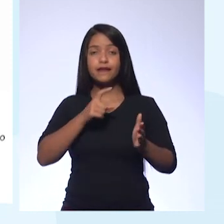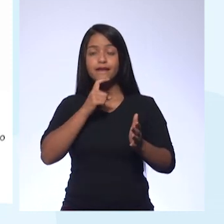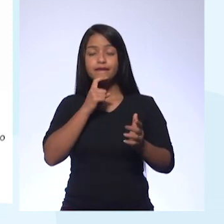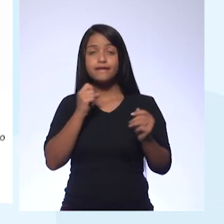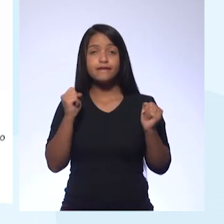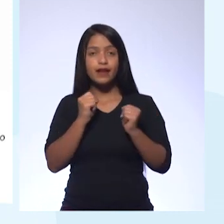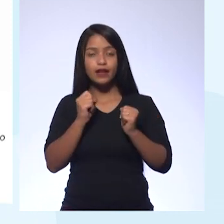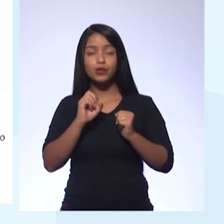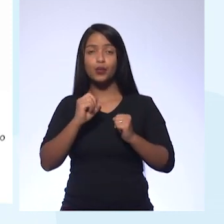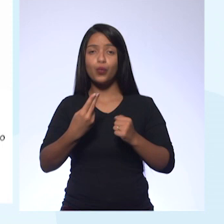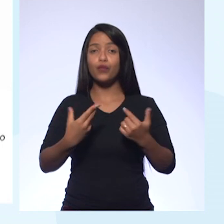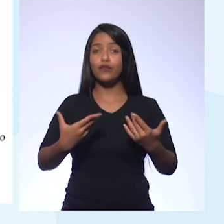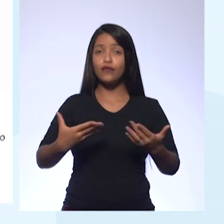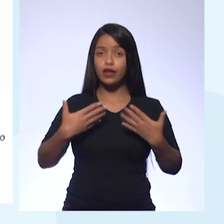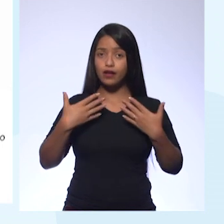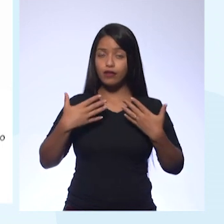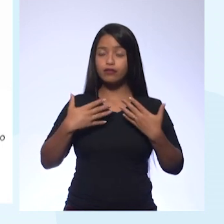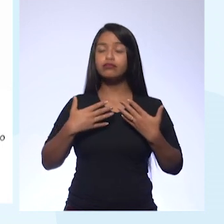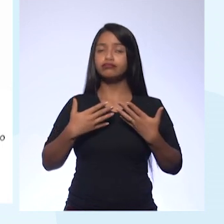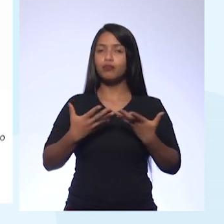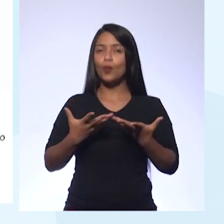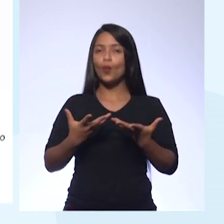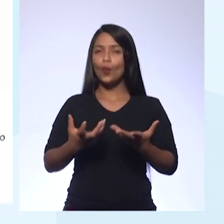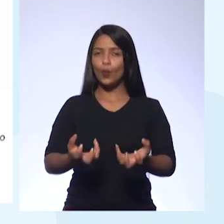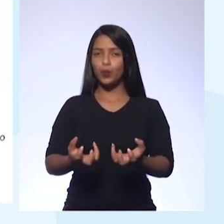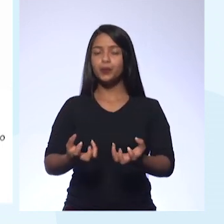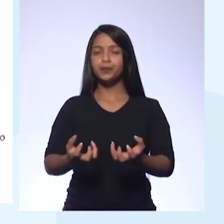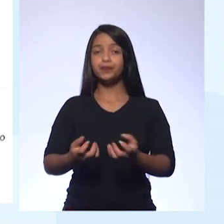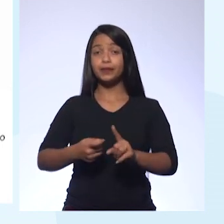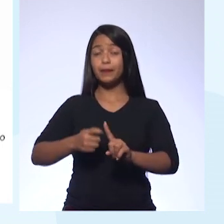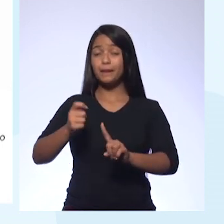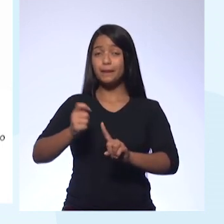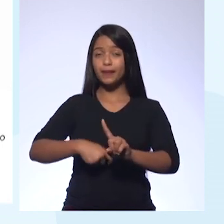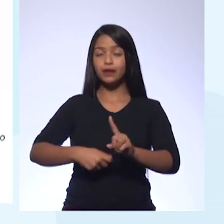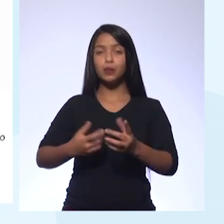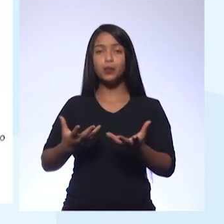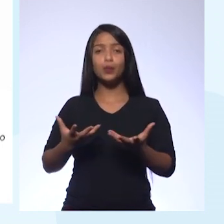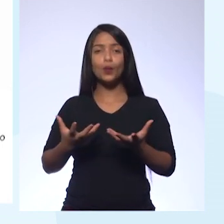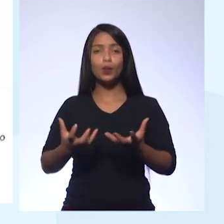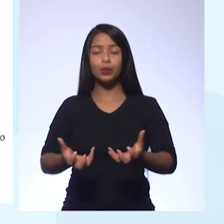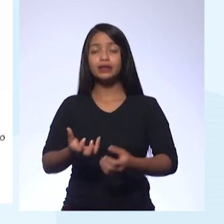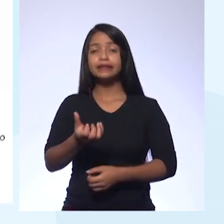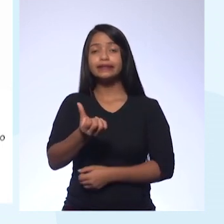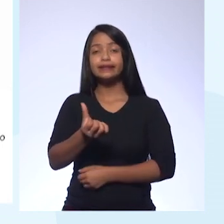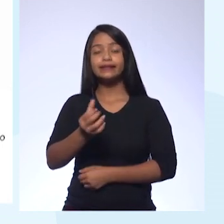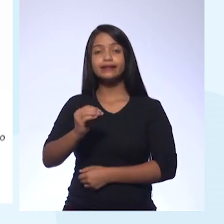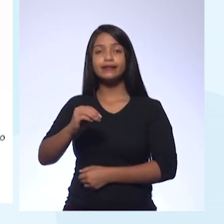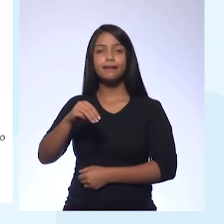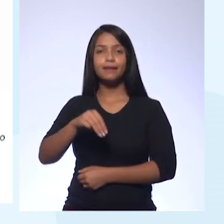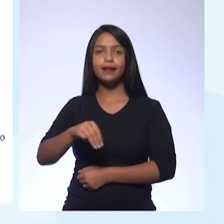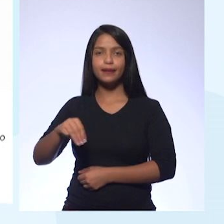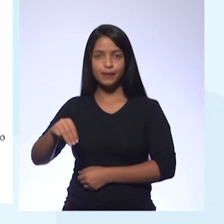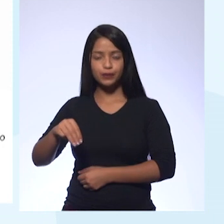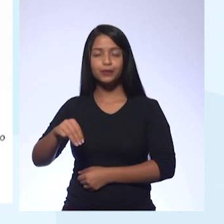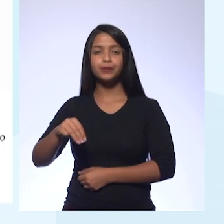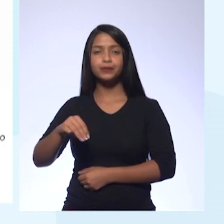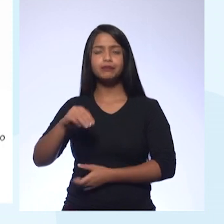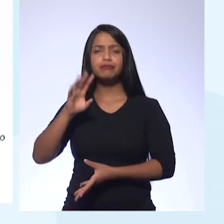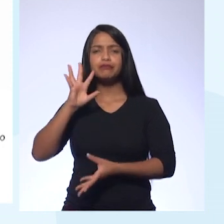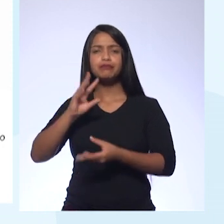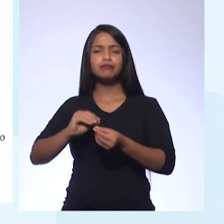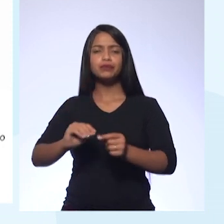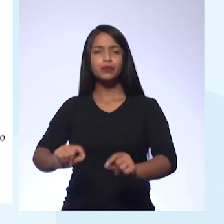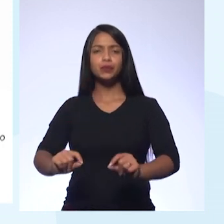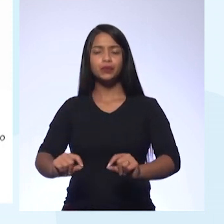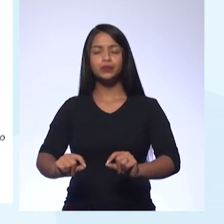no verão, onde o mês mais seco tem precipitações inferiores a 60 milímetros e equivale a menos de